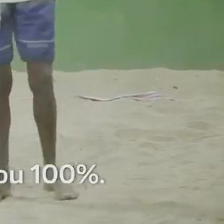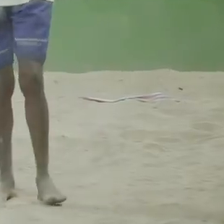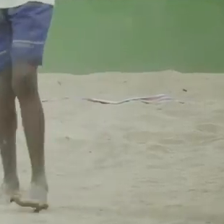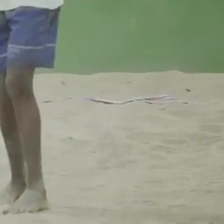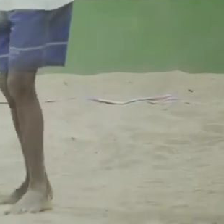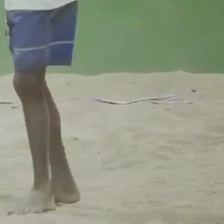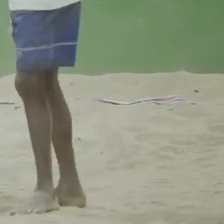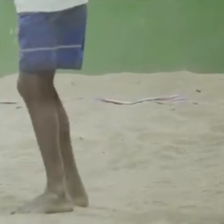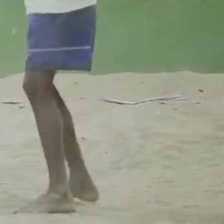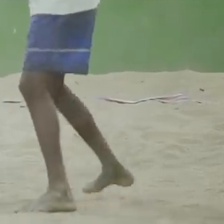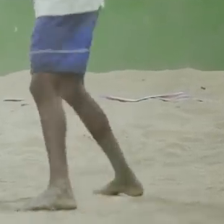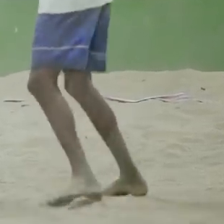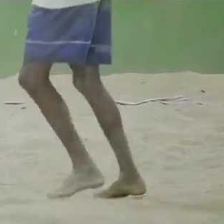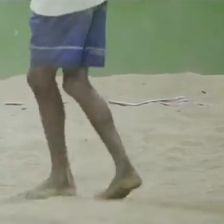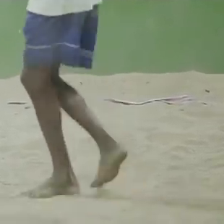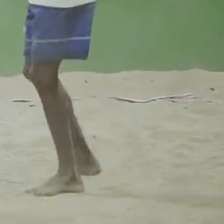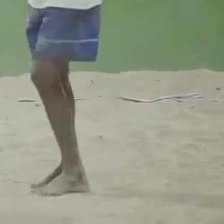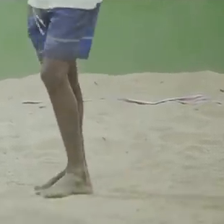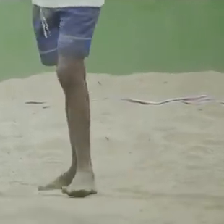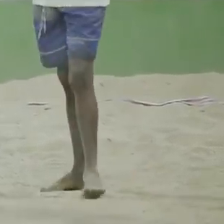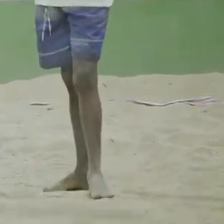100%.